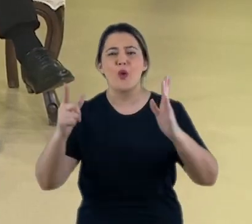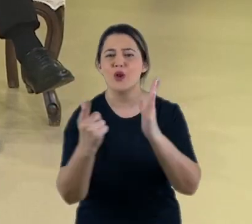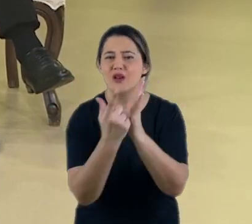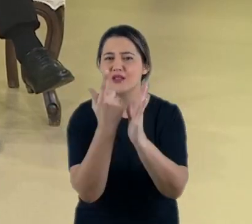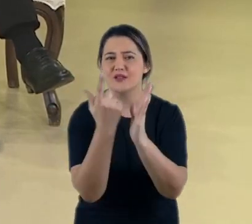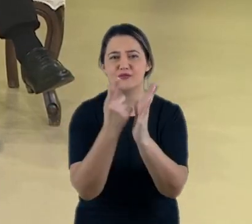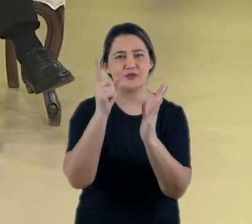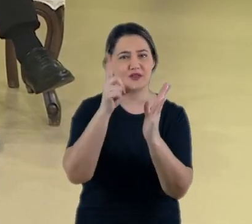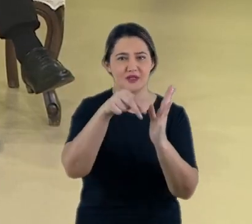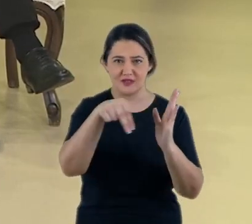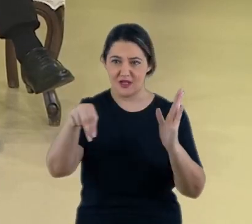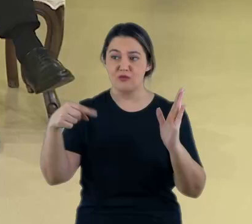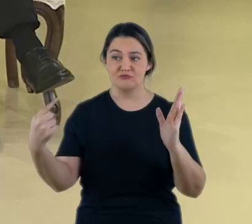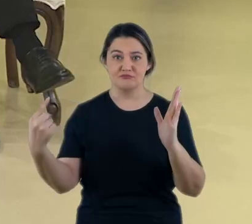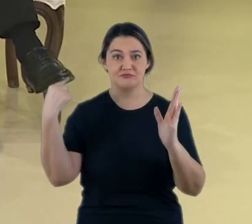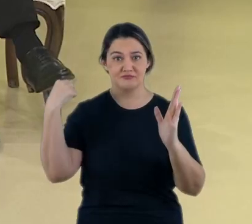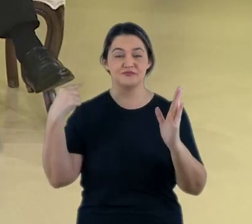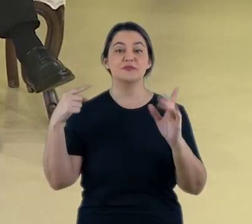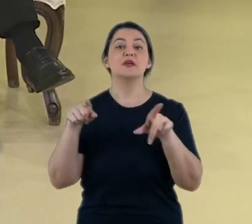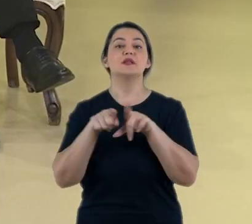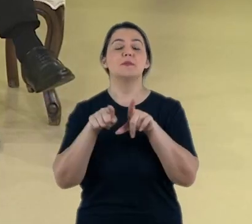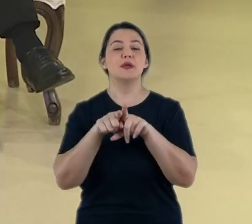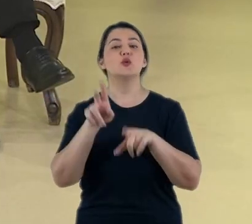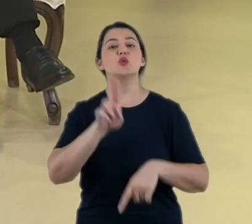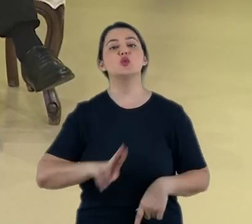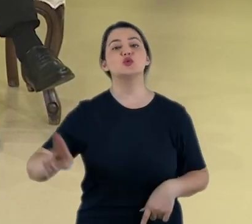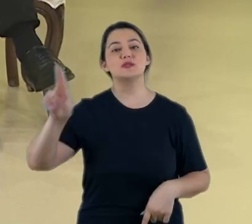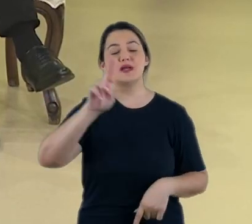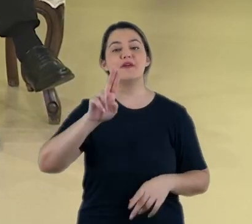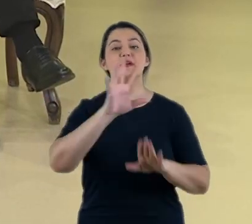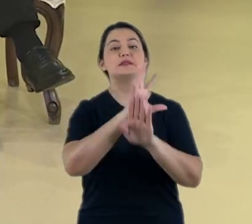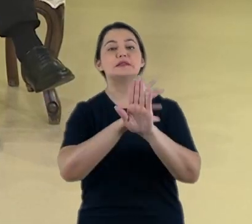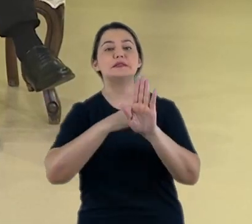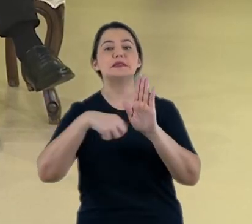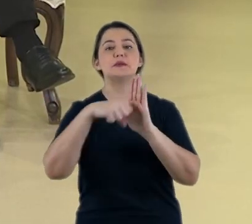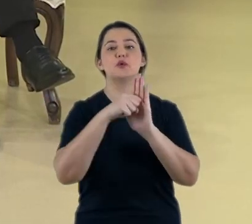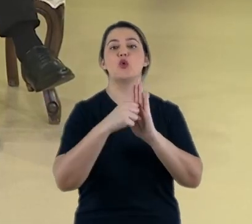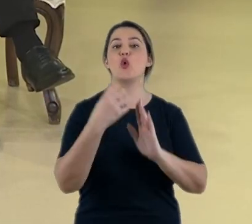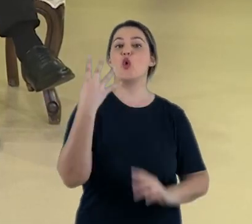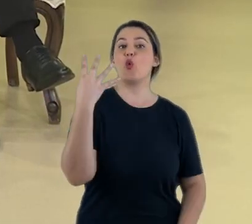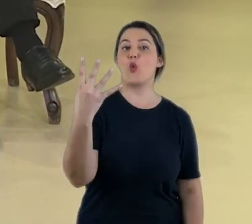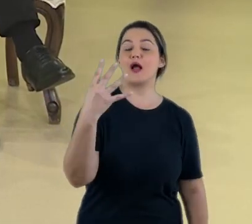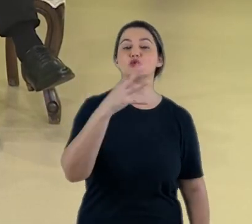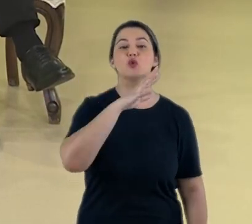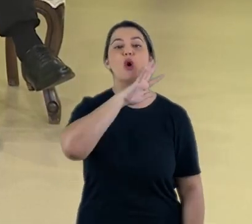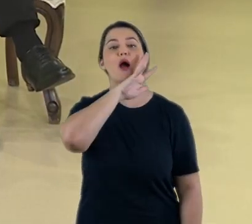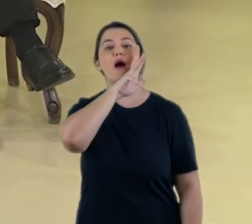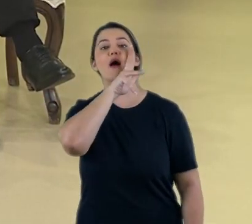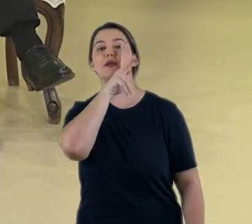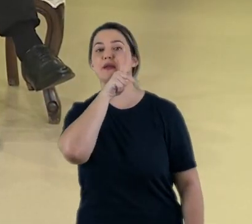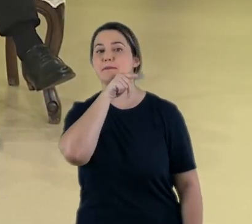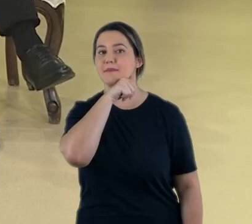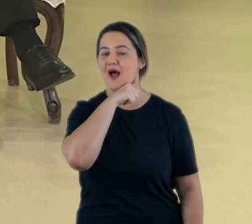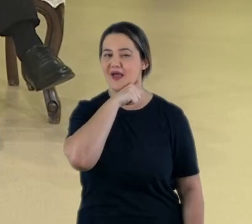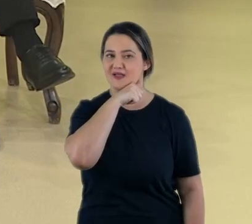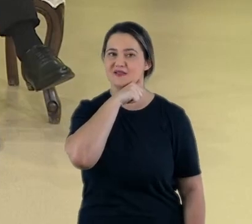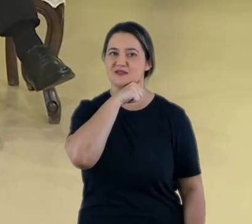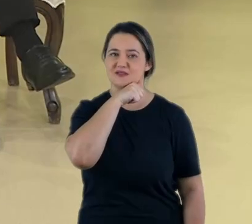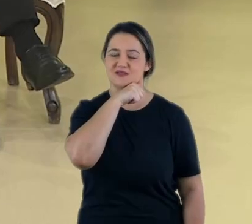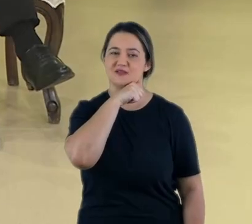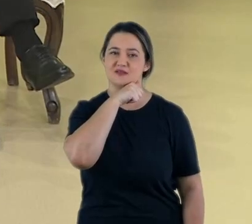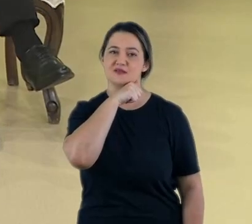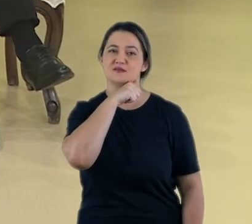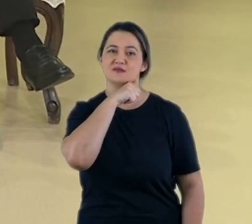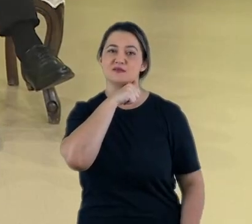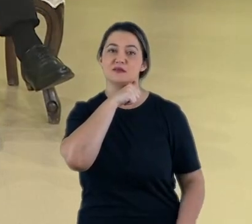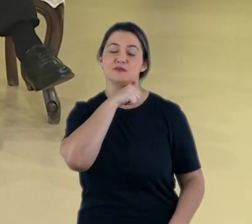e também eles usavam o símbolo de 4 animais não kosher, isso é, 4 animais imundos